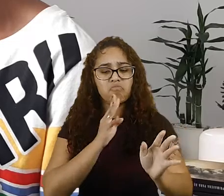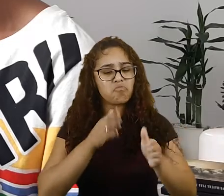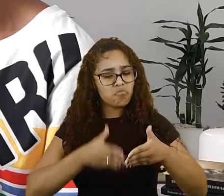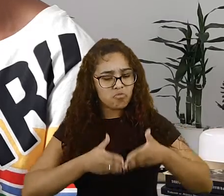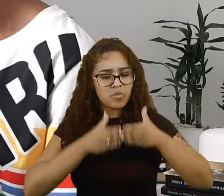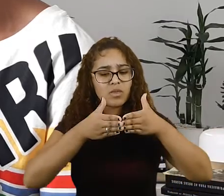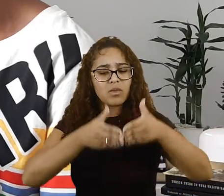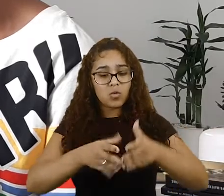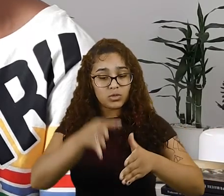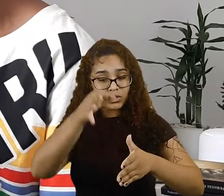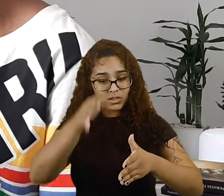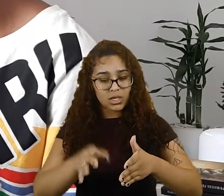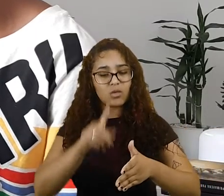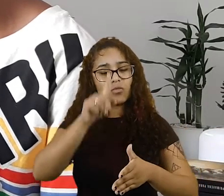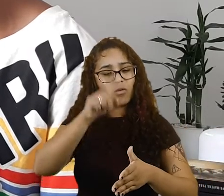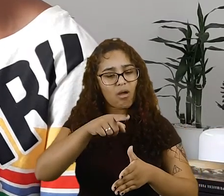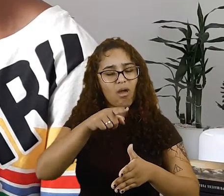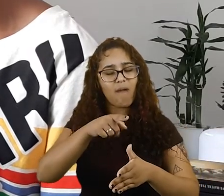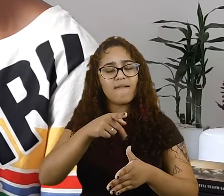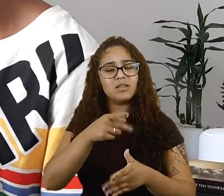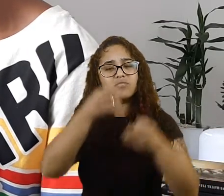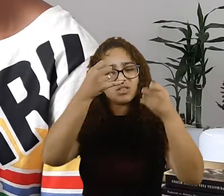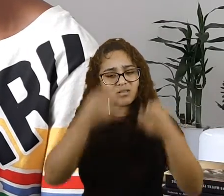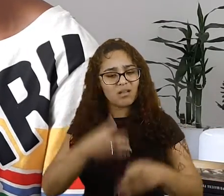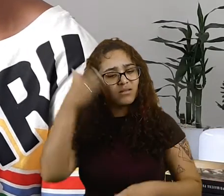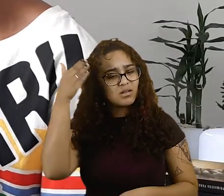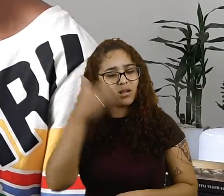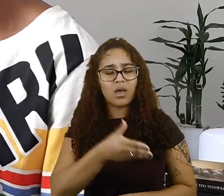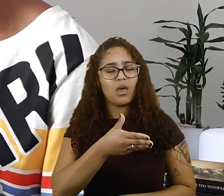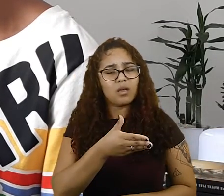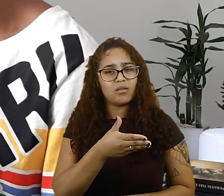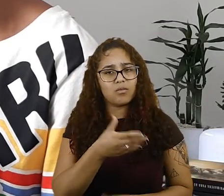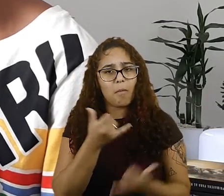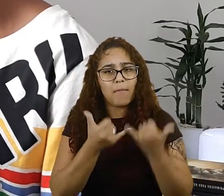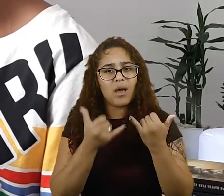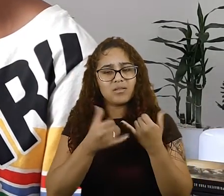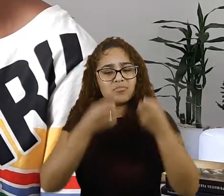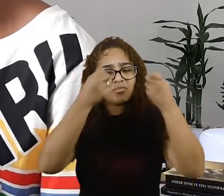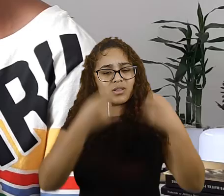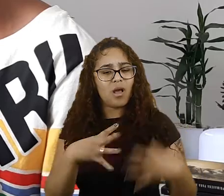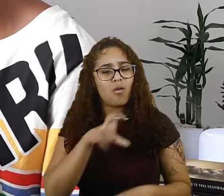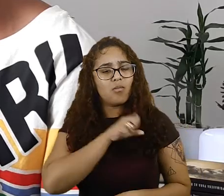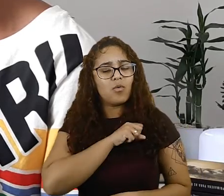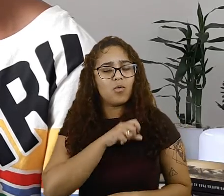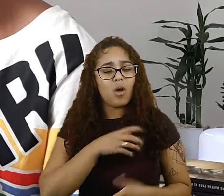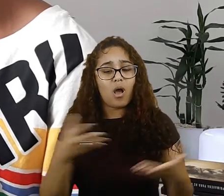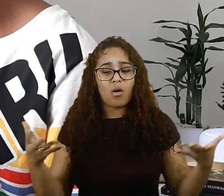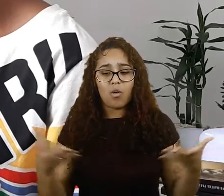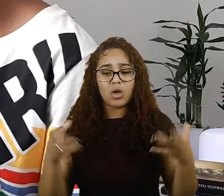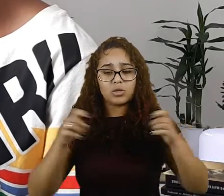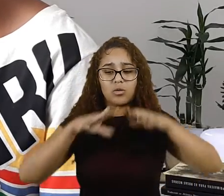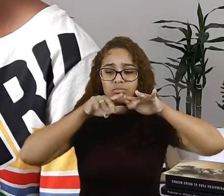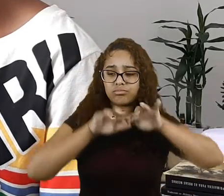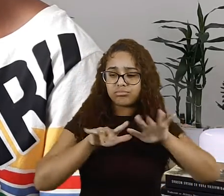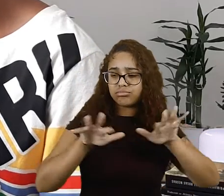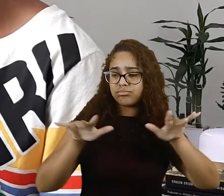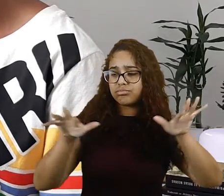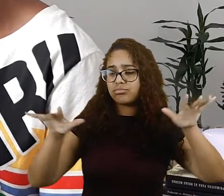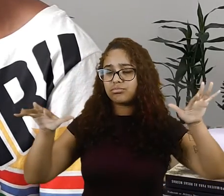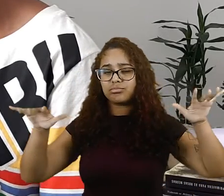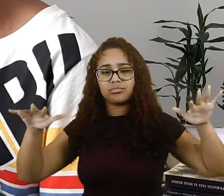caminhos incertos. O certo, um dia era mandar o papo reto, tipo declaração. Hoje é